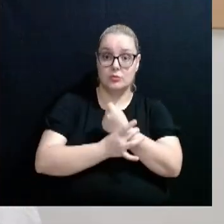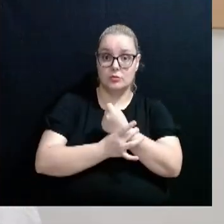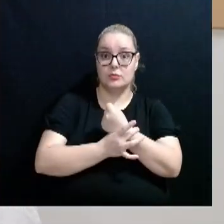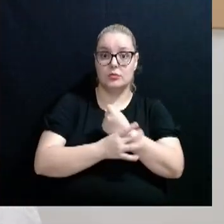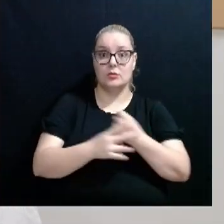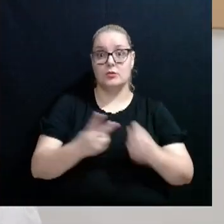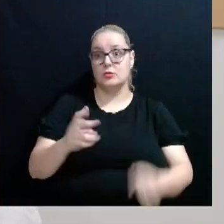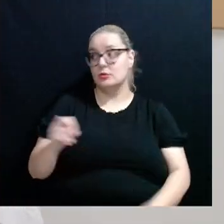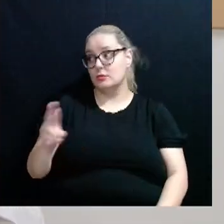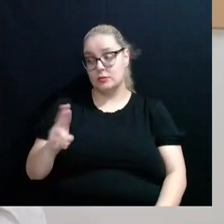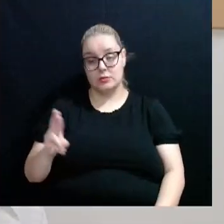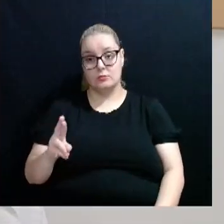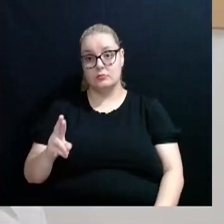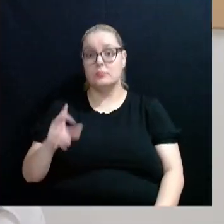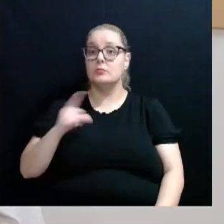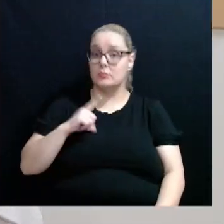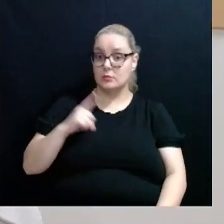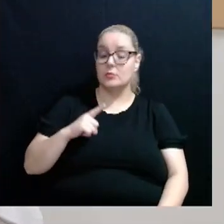já tem uma cobertura